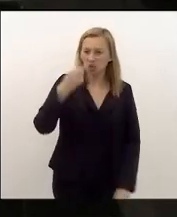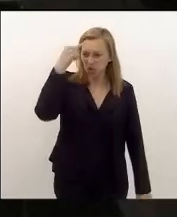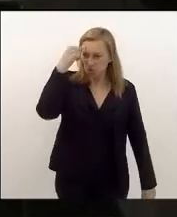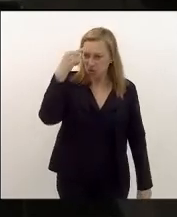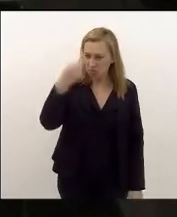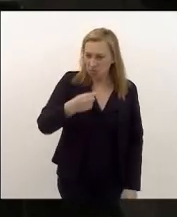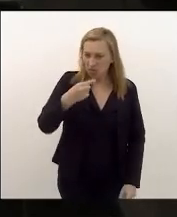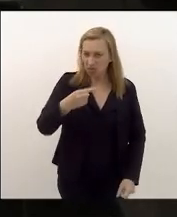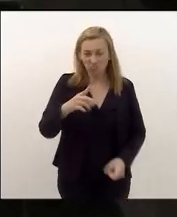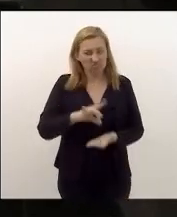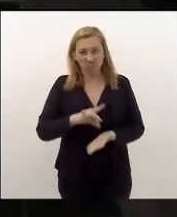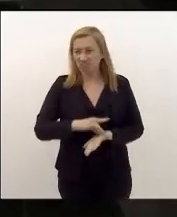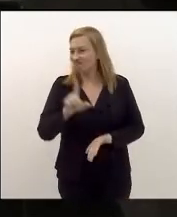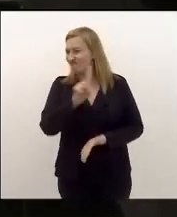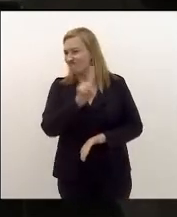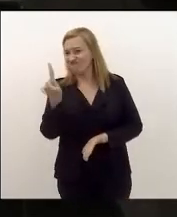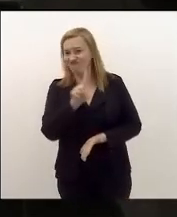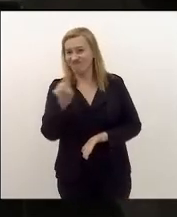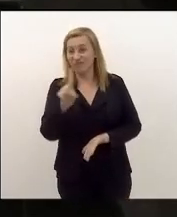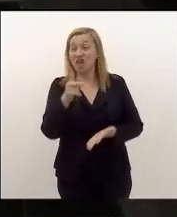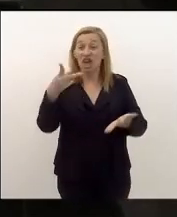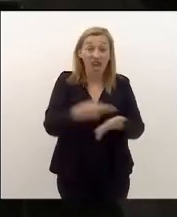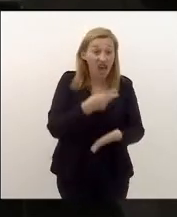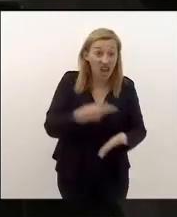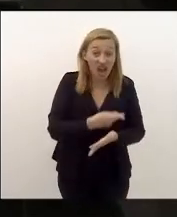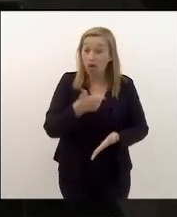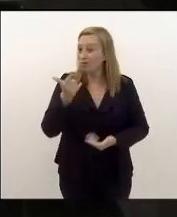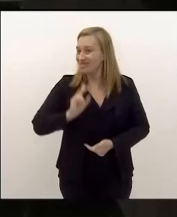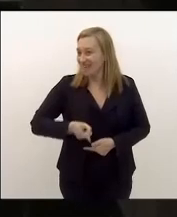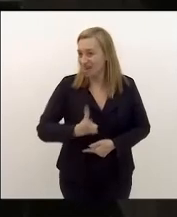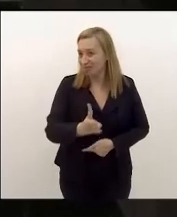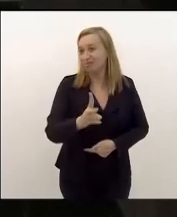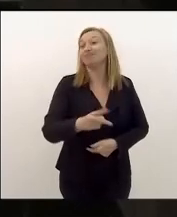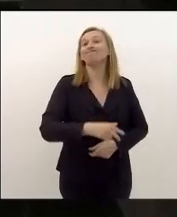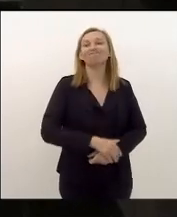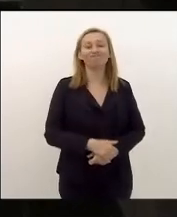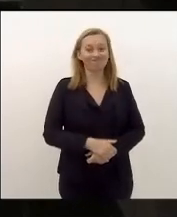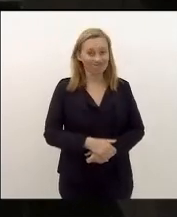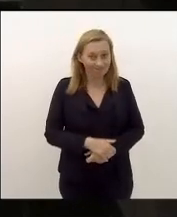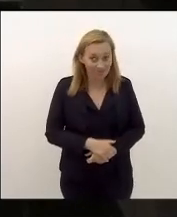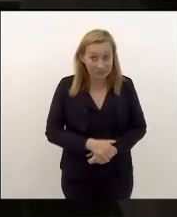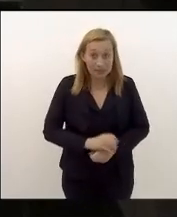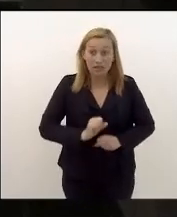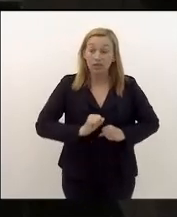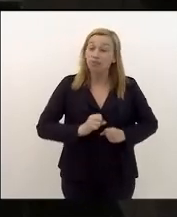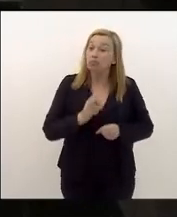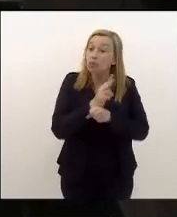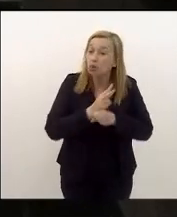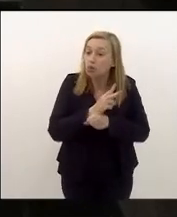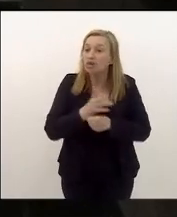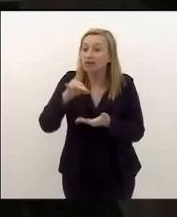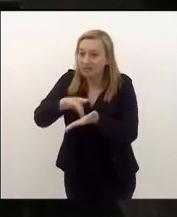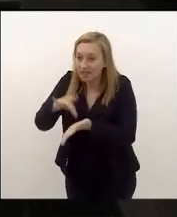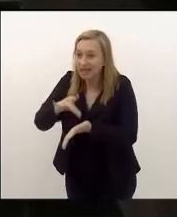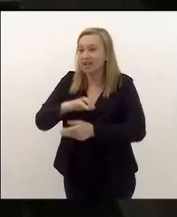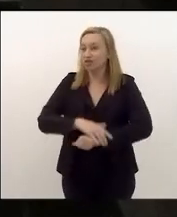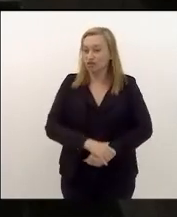mesma. Erro diariamente na busca dessa